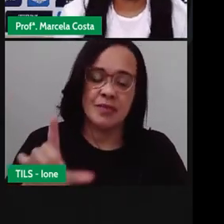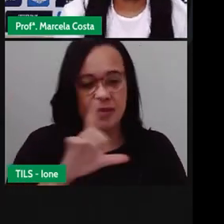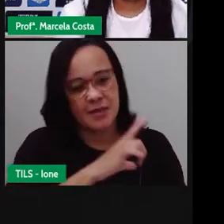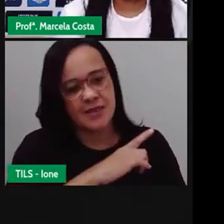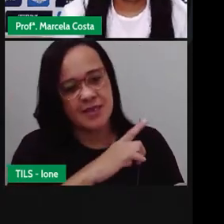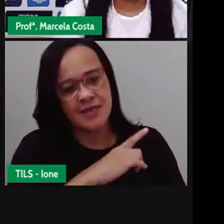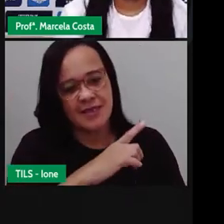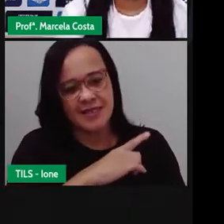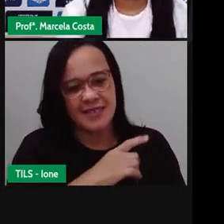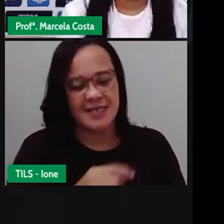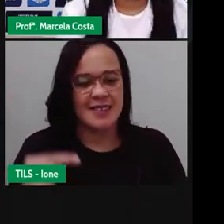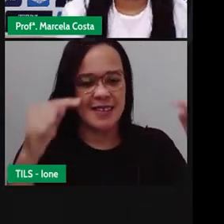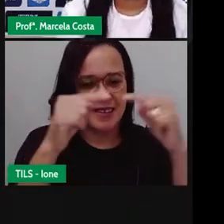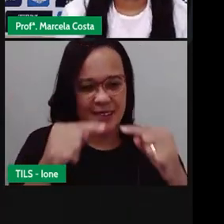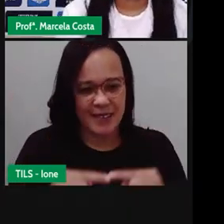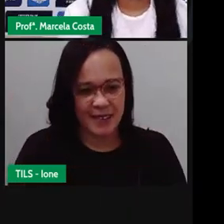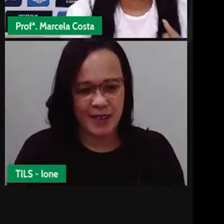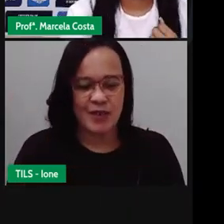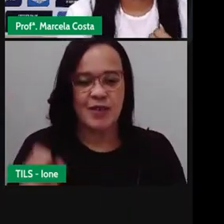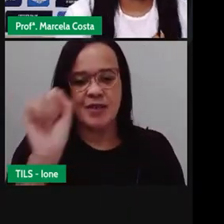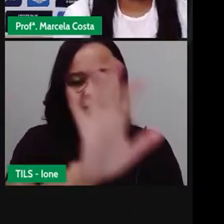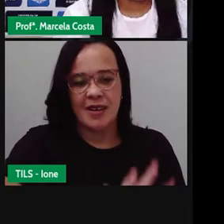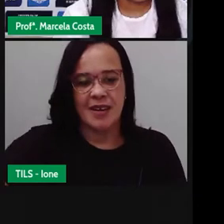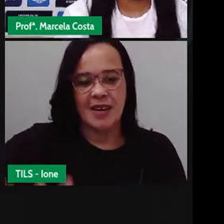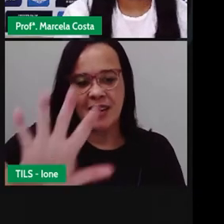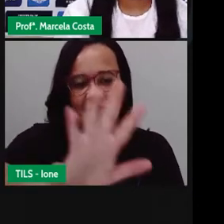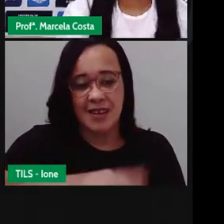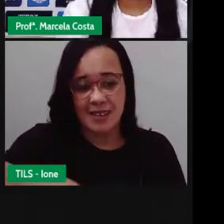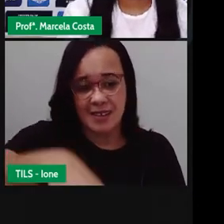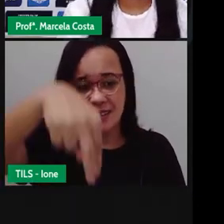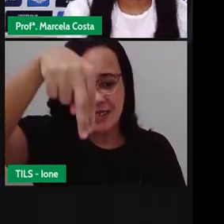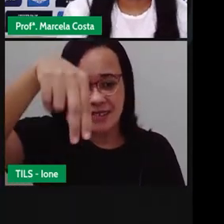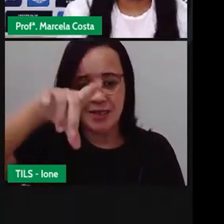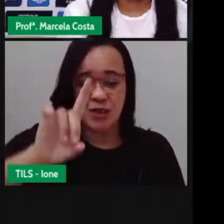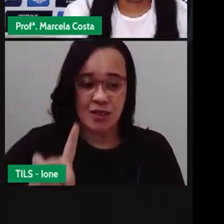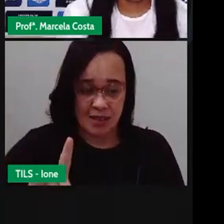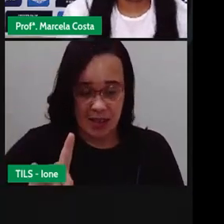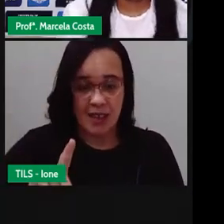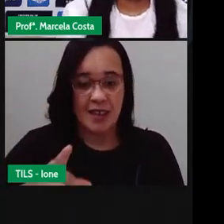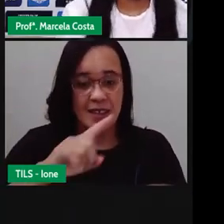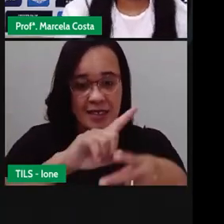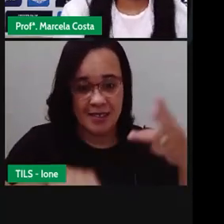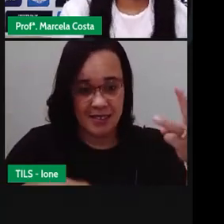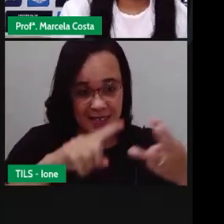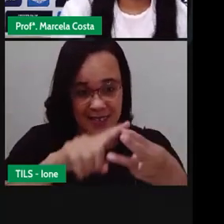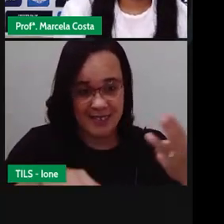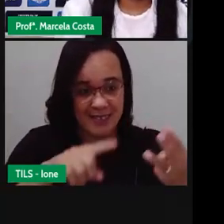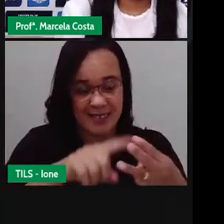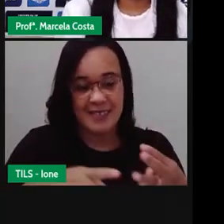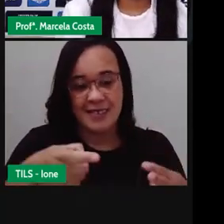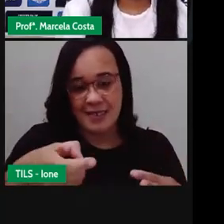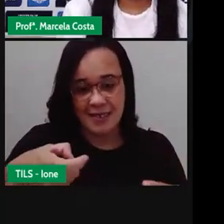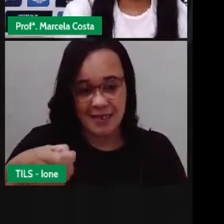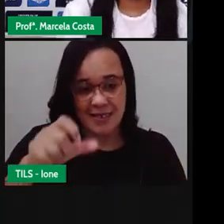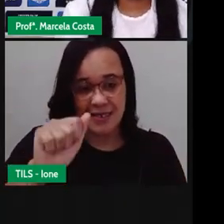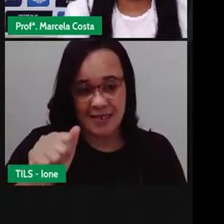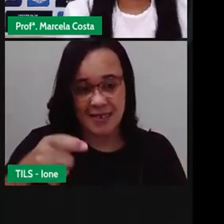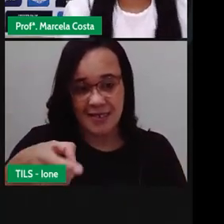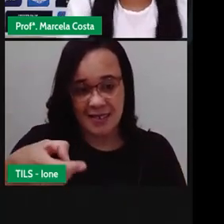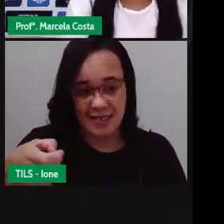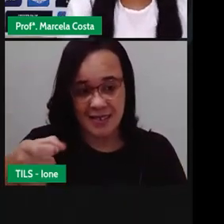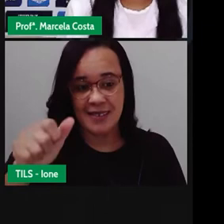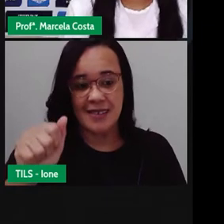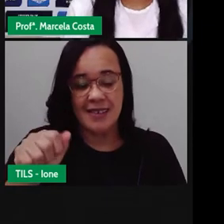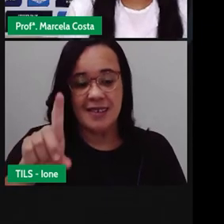aos ritmos da região Nordeste, que são o xaxado, o baião e o forró. Como eu disse para vocês, aquele